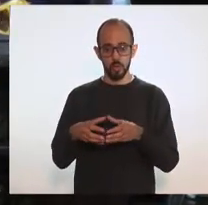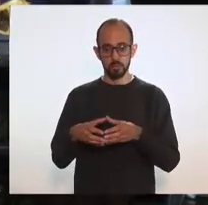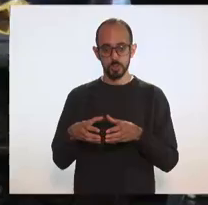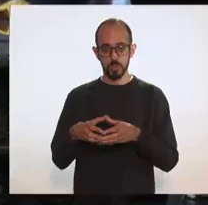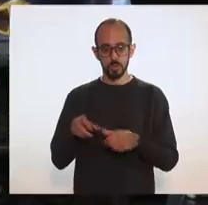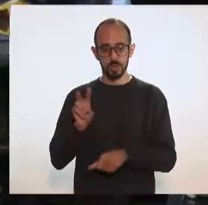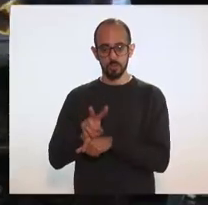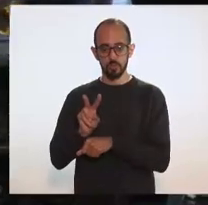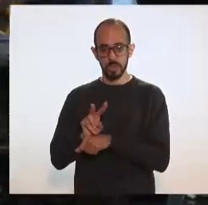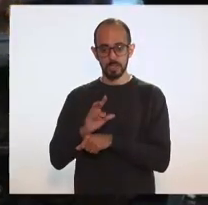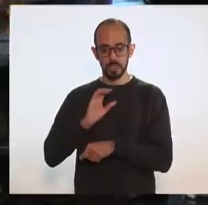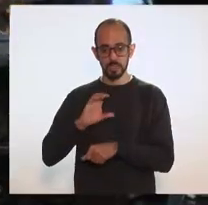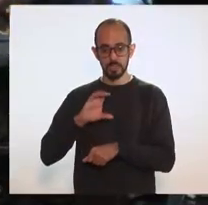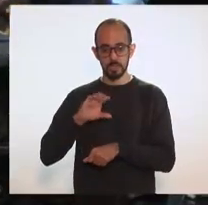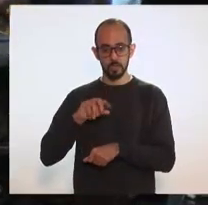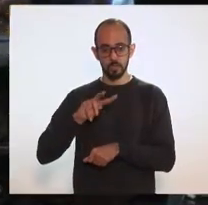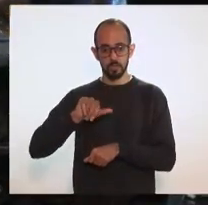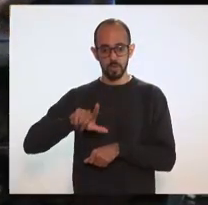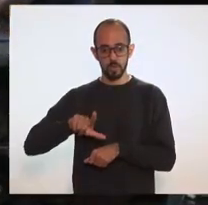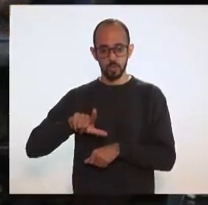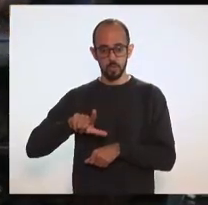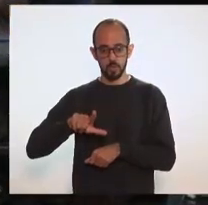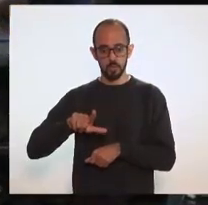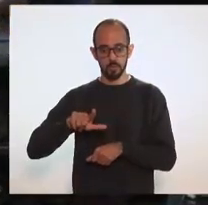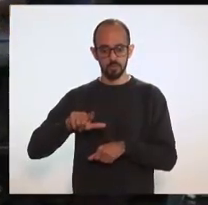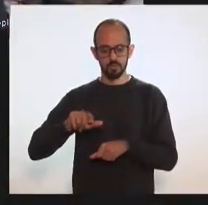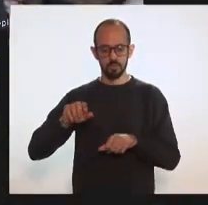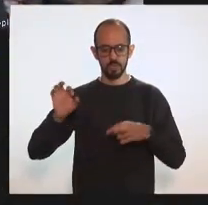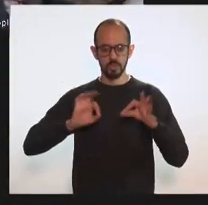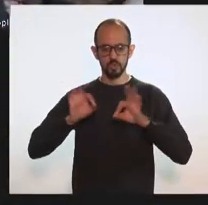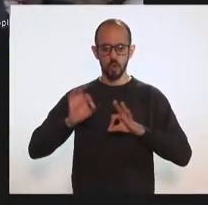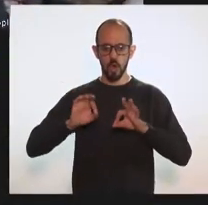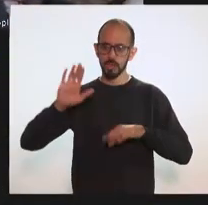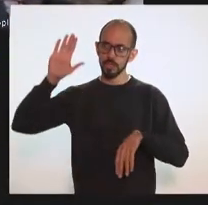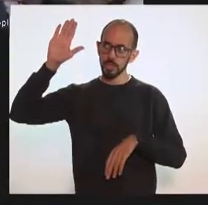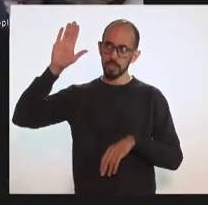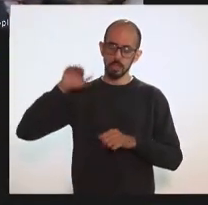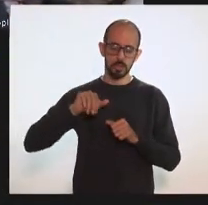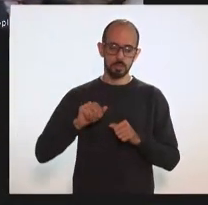Deputado rosenverg Reis questão de ordem presidente